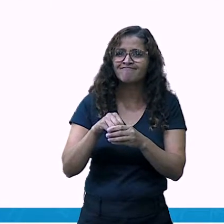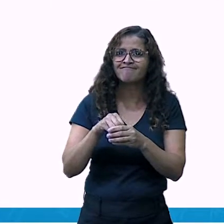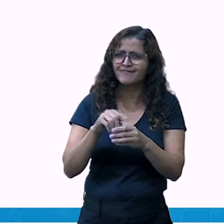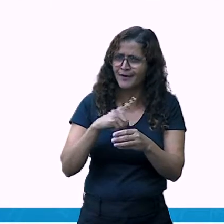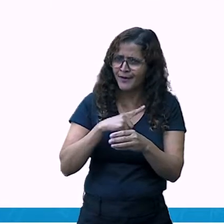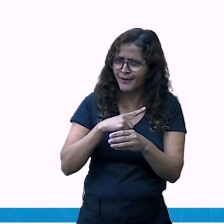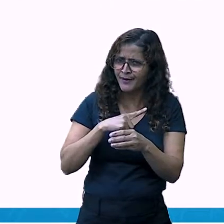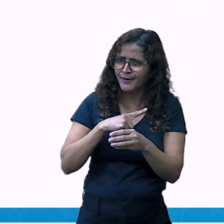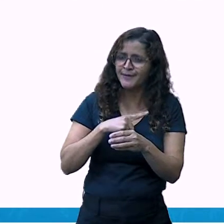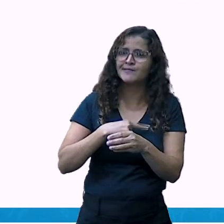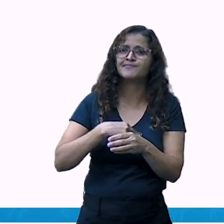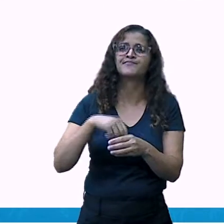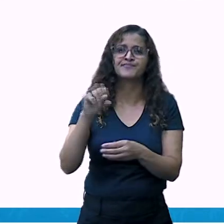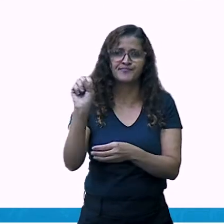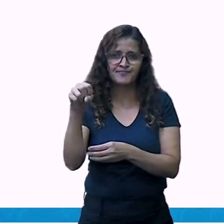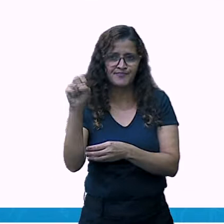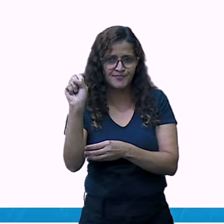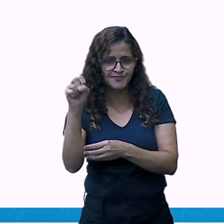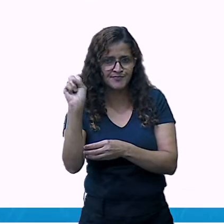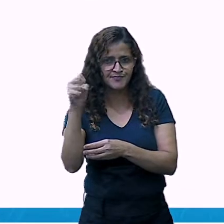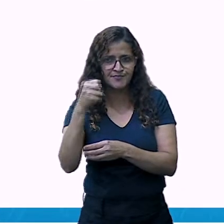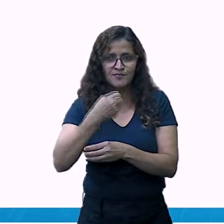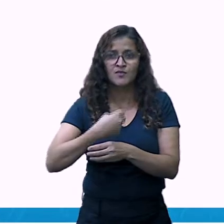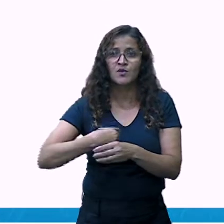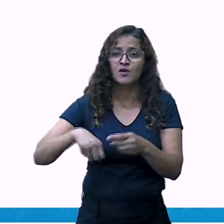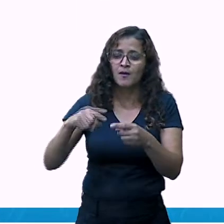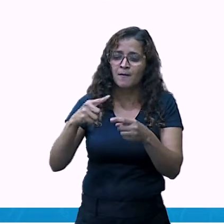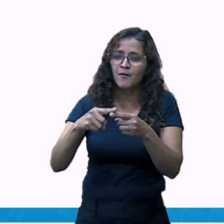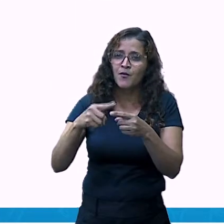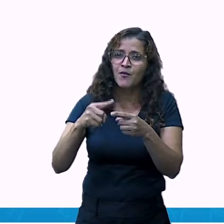desses fungos que vai acontecer o quê? A